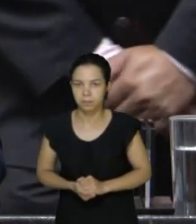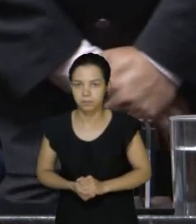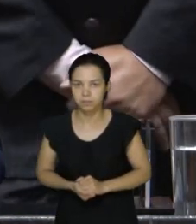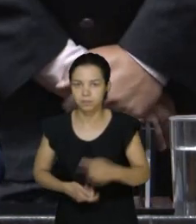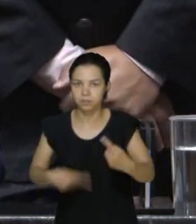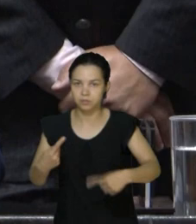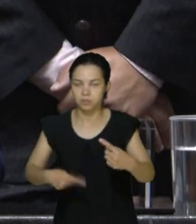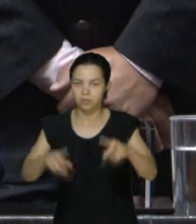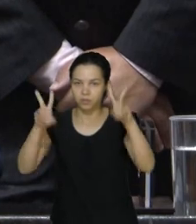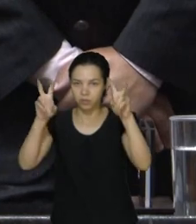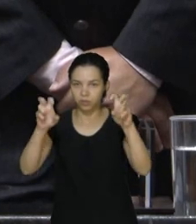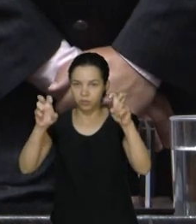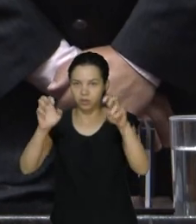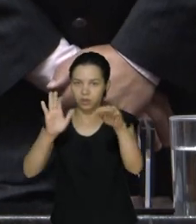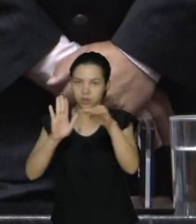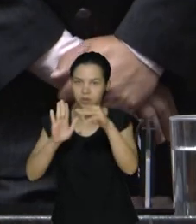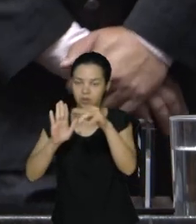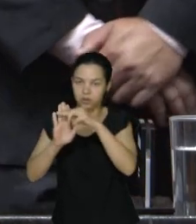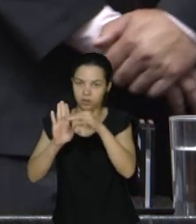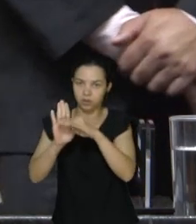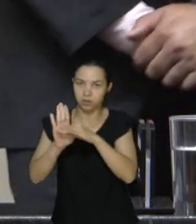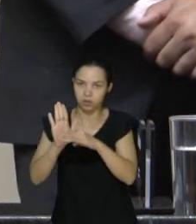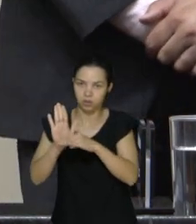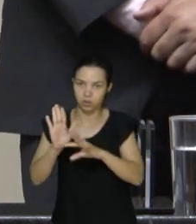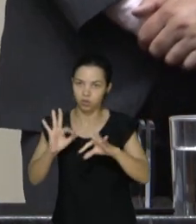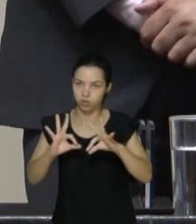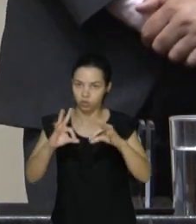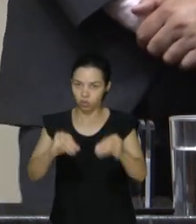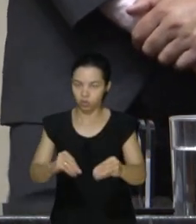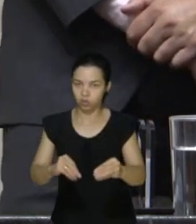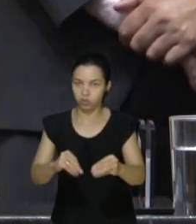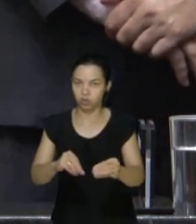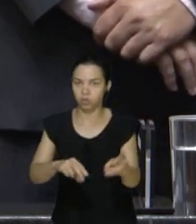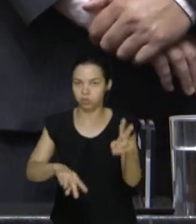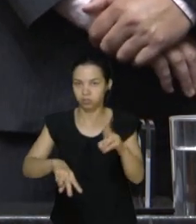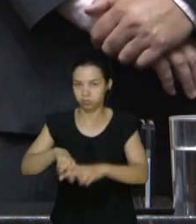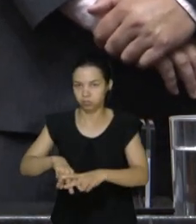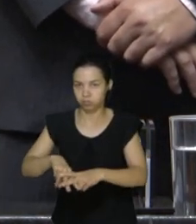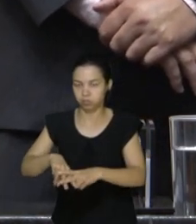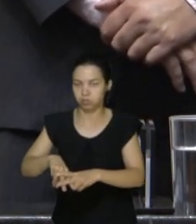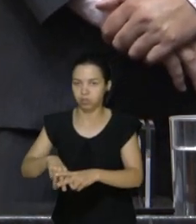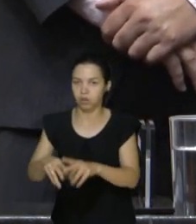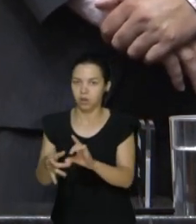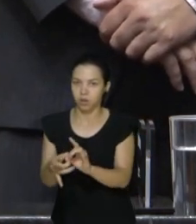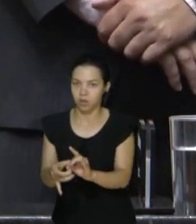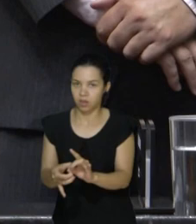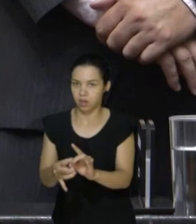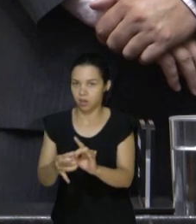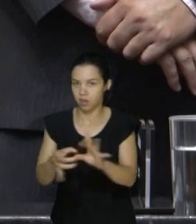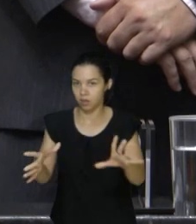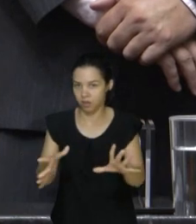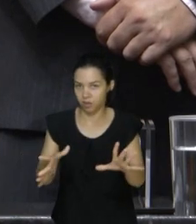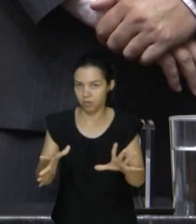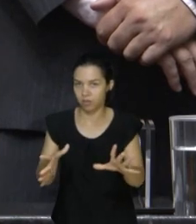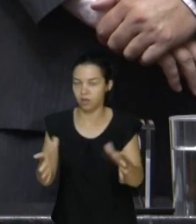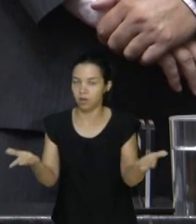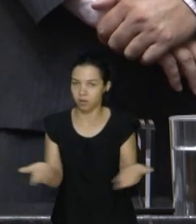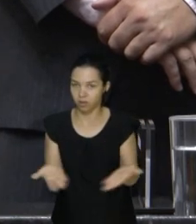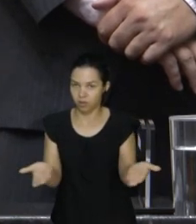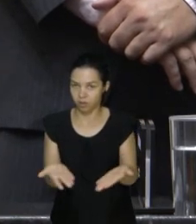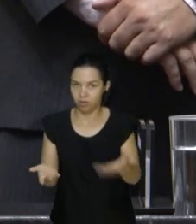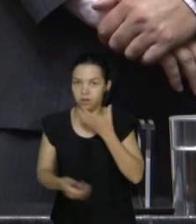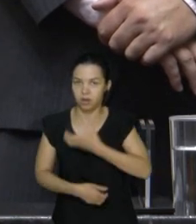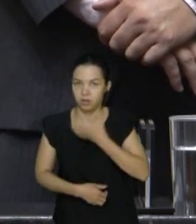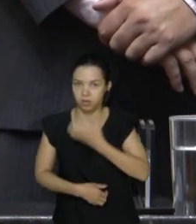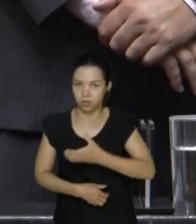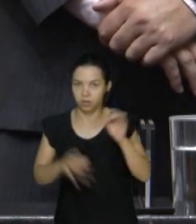trata da lista, divulgar a lista de todos os detentos beneficiados pelo indulto natalino e saída temporária especial. Em